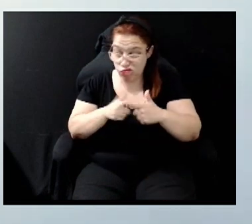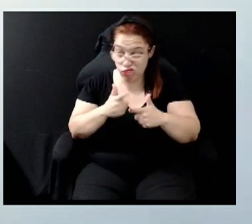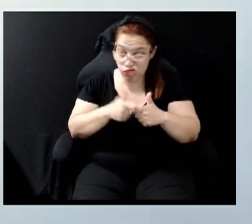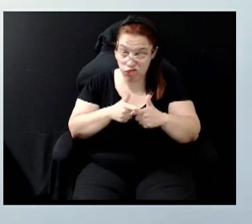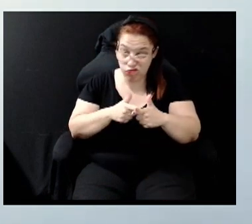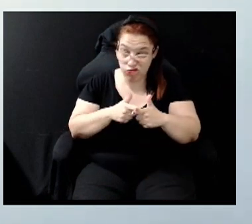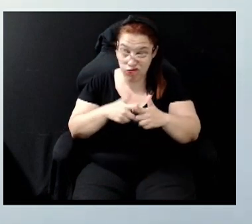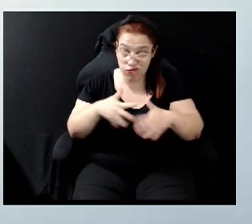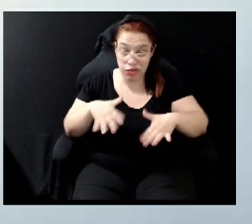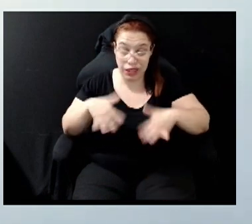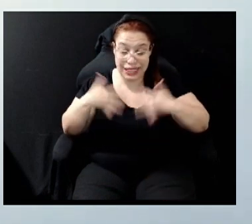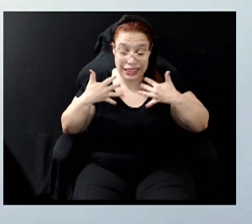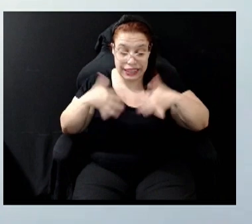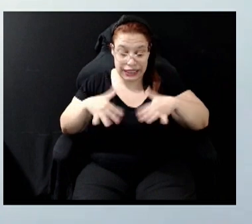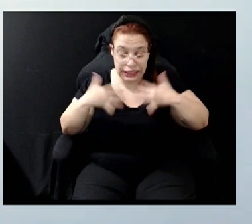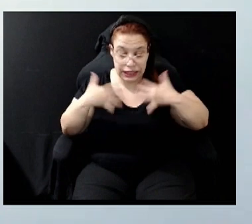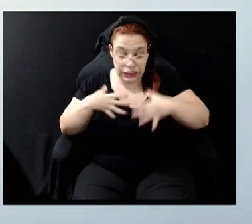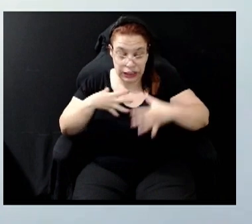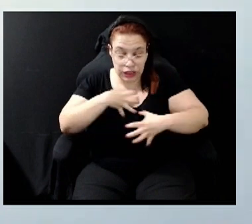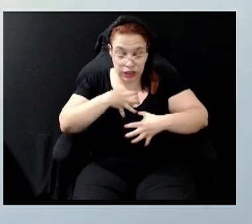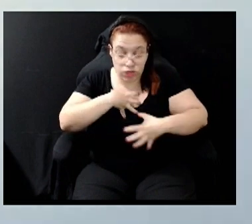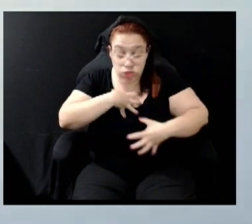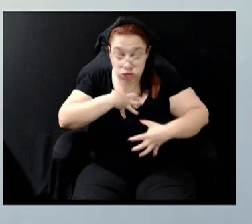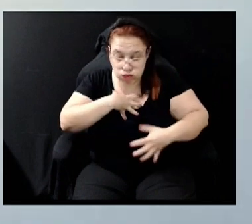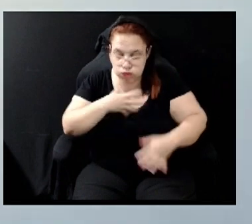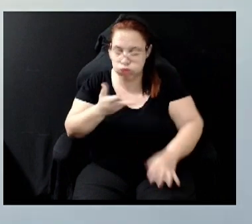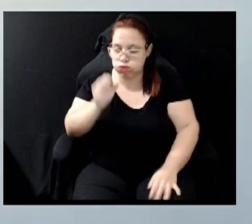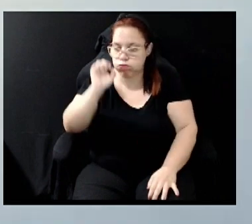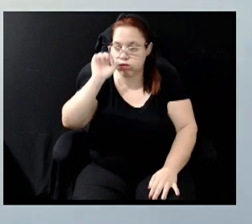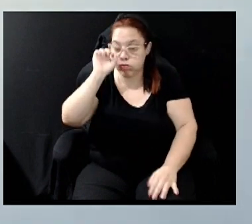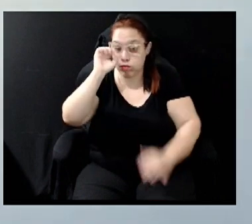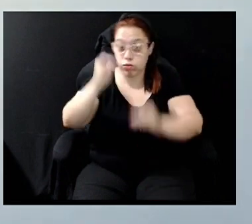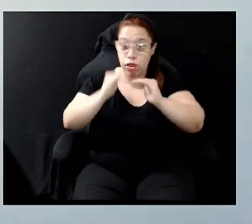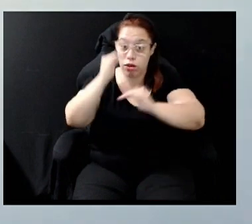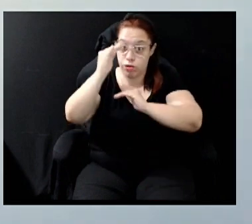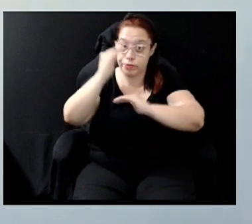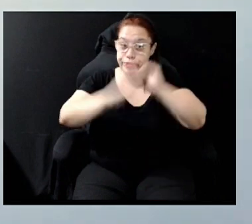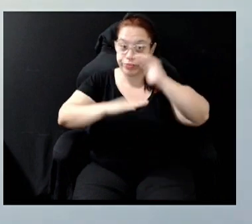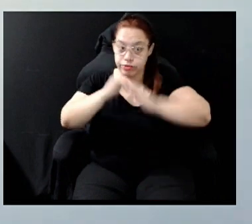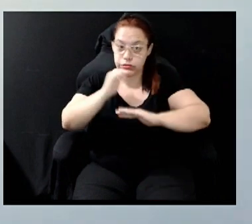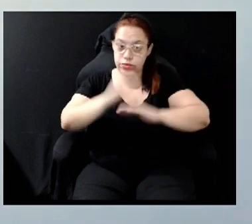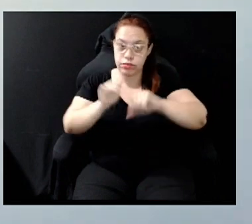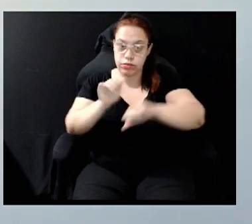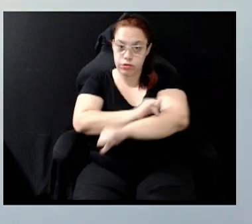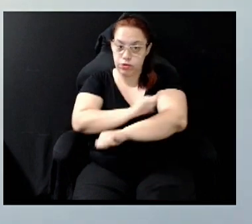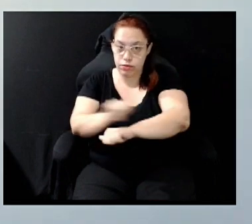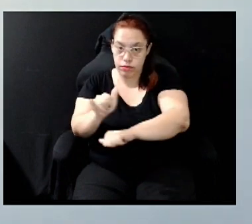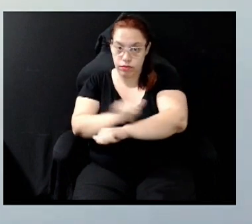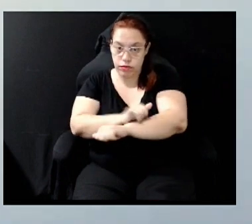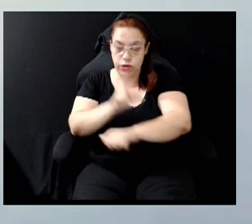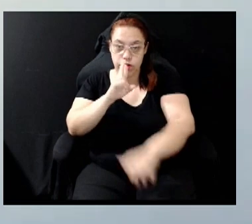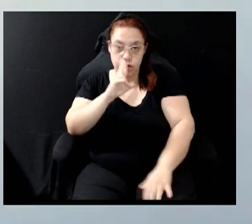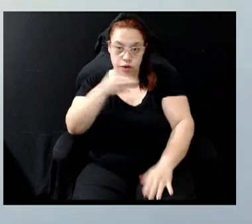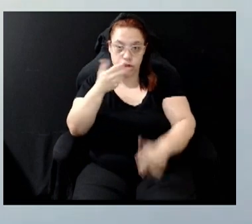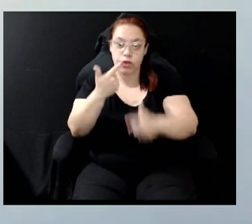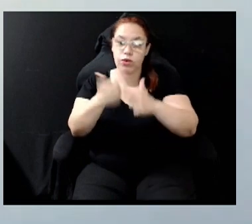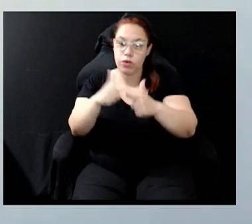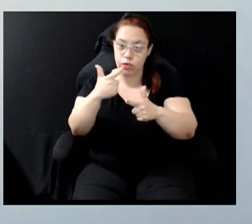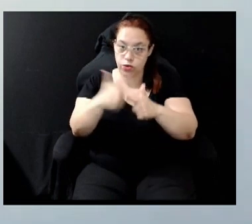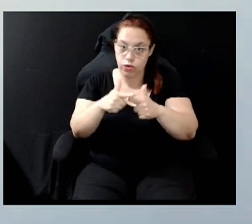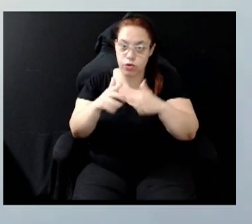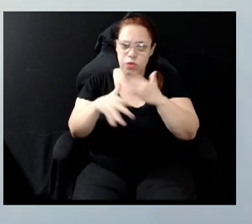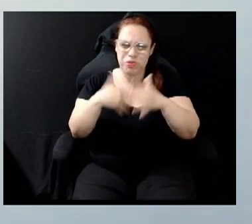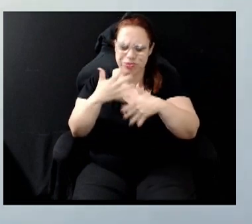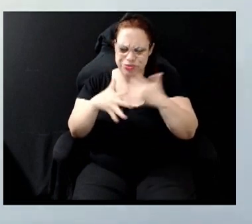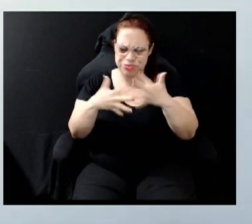de nós emocionalmente, inclusive desenvolver habilidades para resolver esses conflitos e